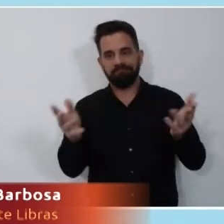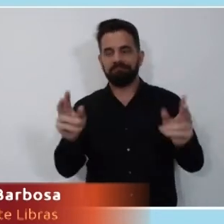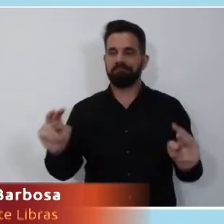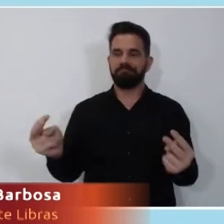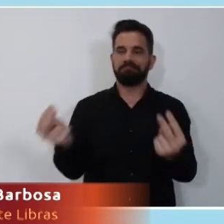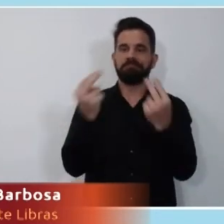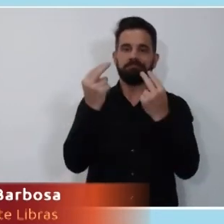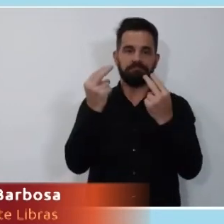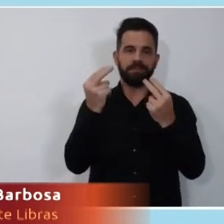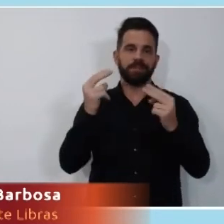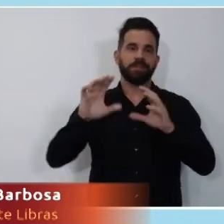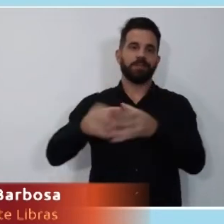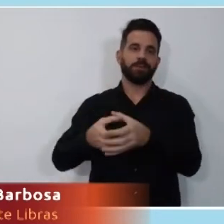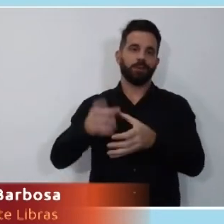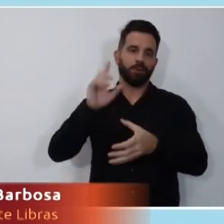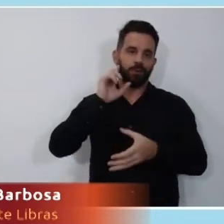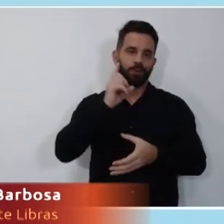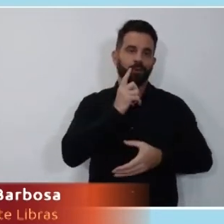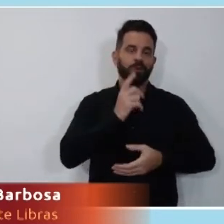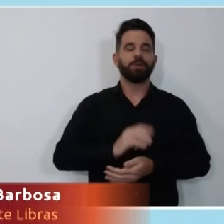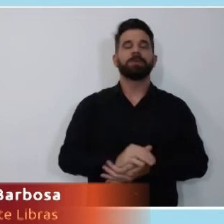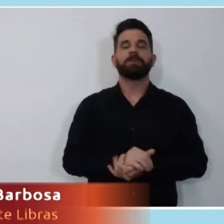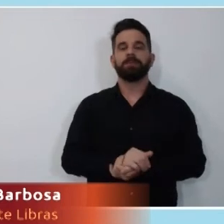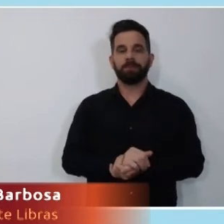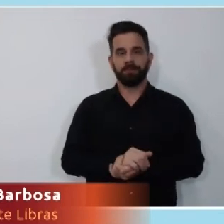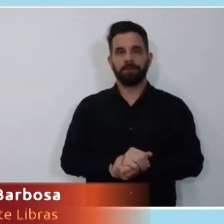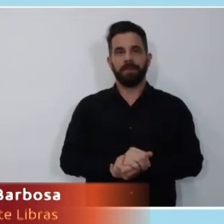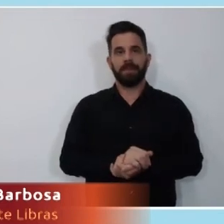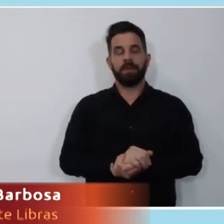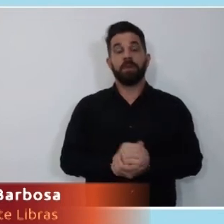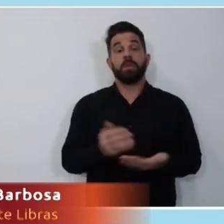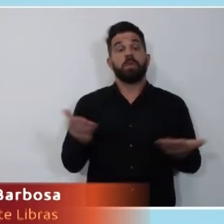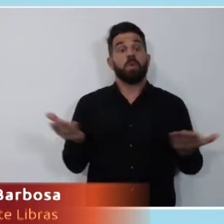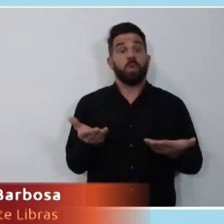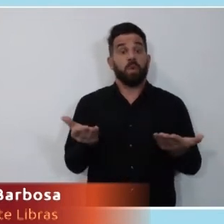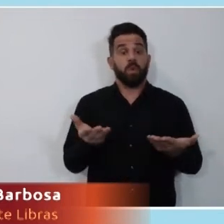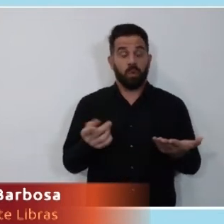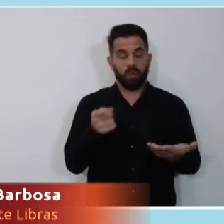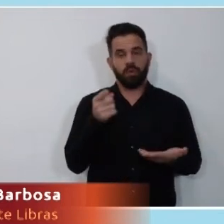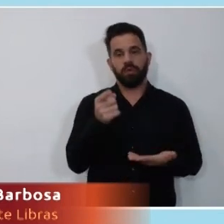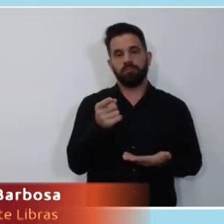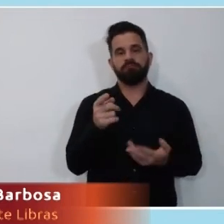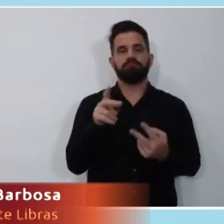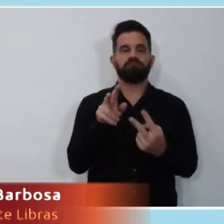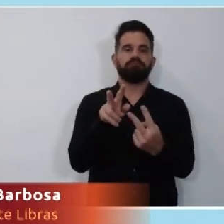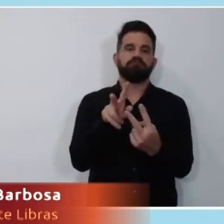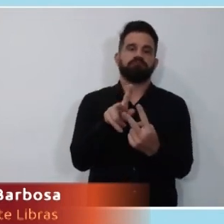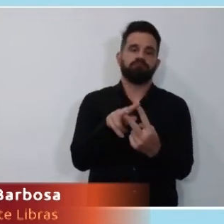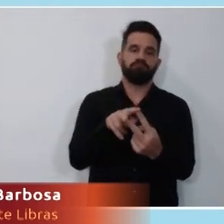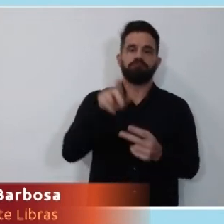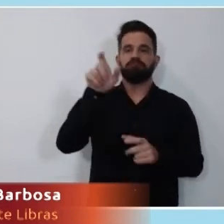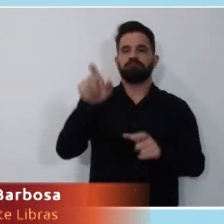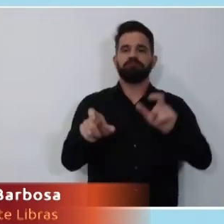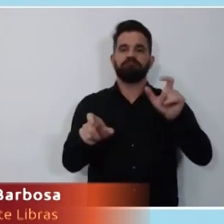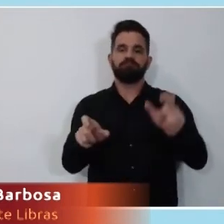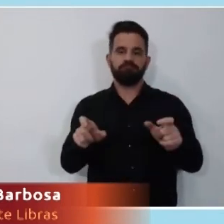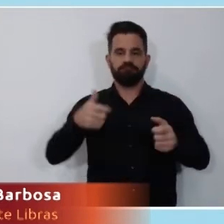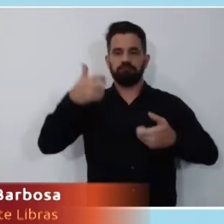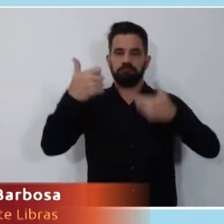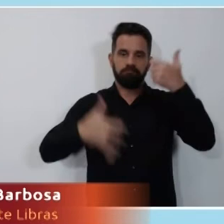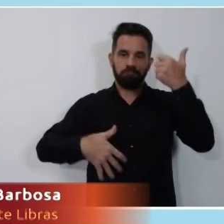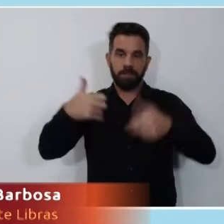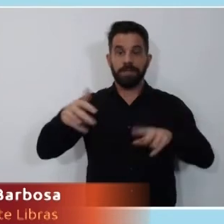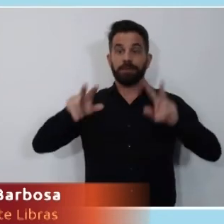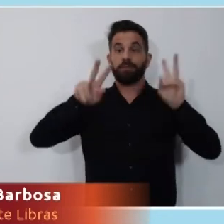acessível à comunidade surda. E hoje nós estamos conversando com nossas duas fontes, né, para falar sobre